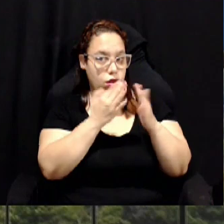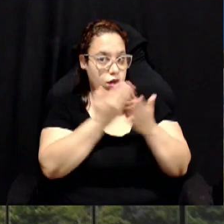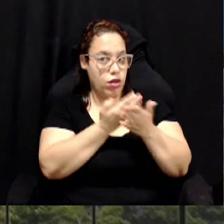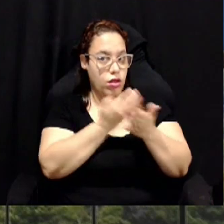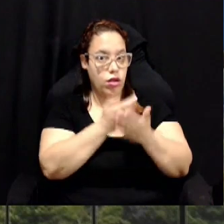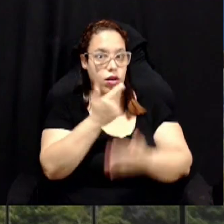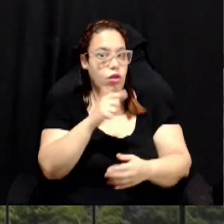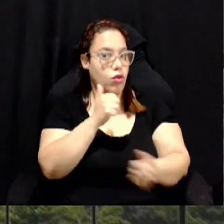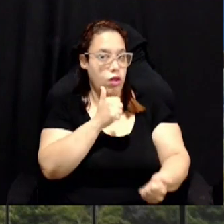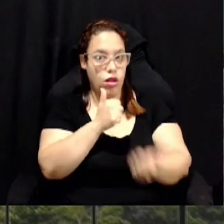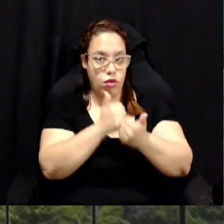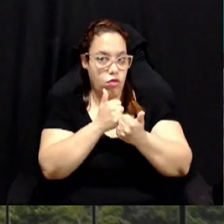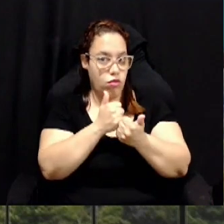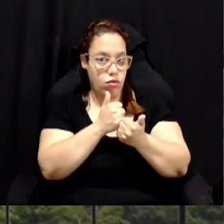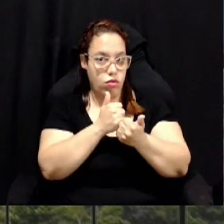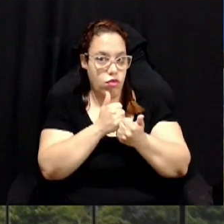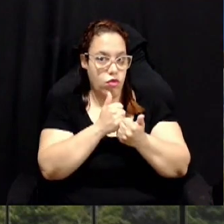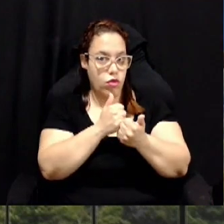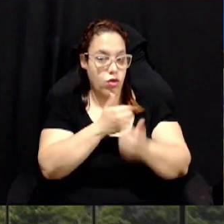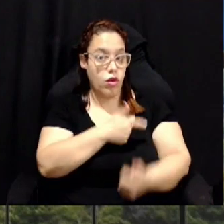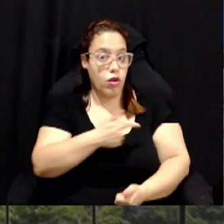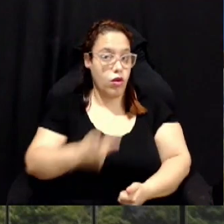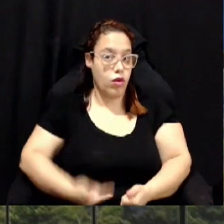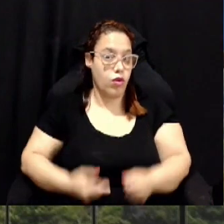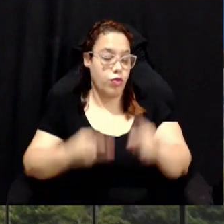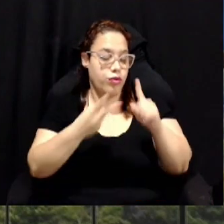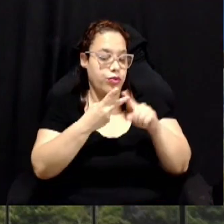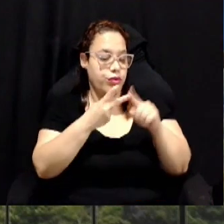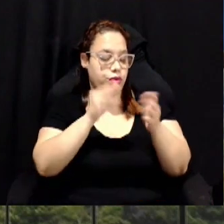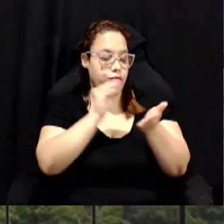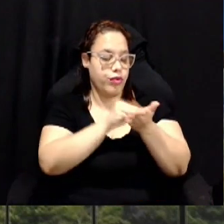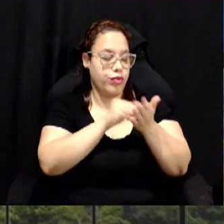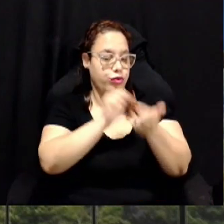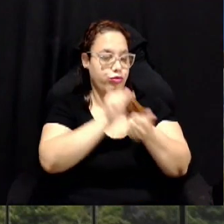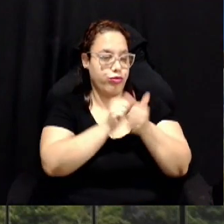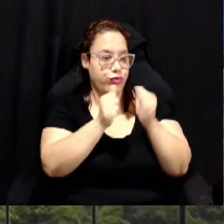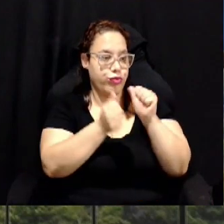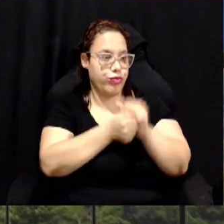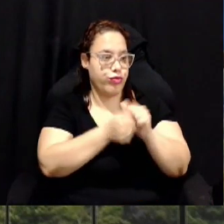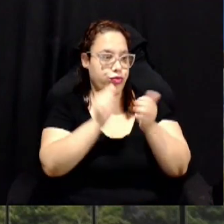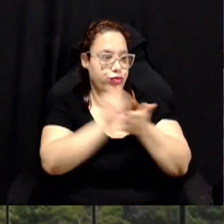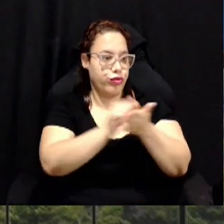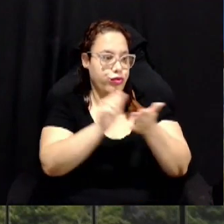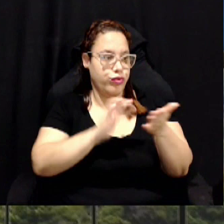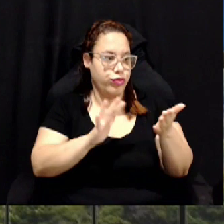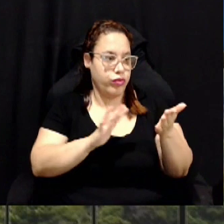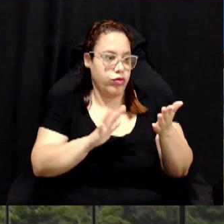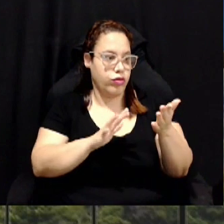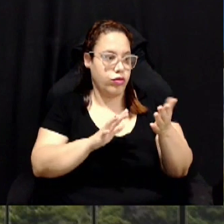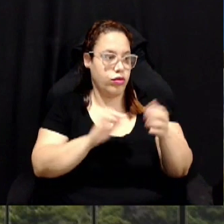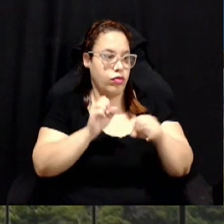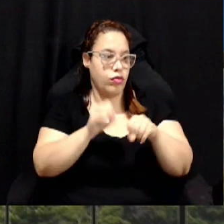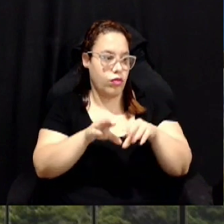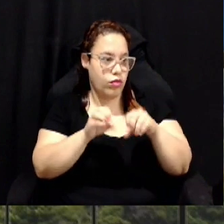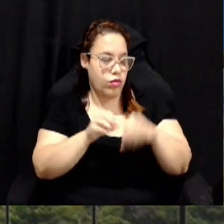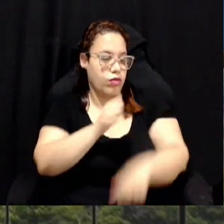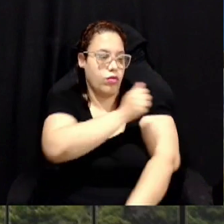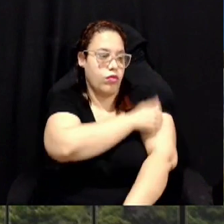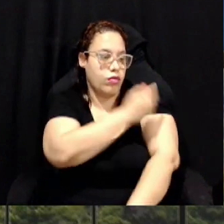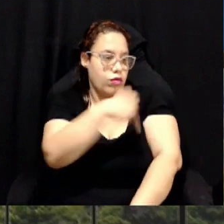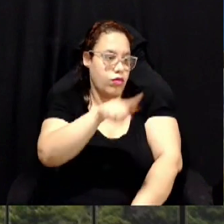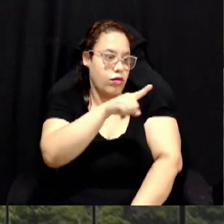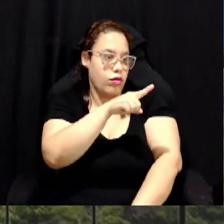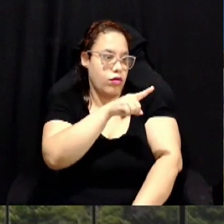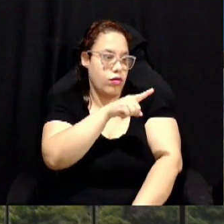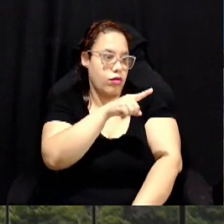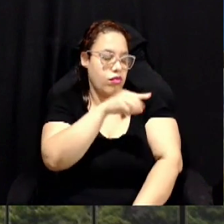apoio nem do governo, falta de adaptação de atividades e de aulas para esses alunos,